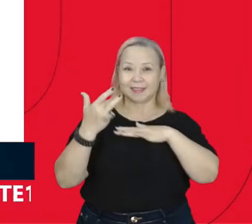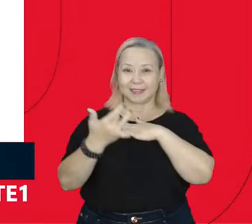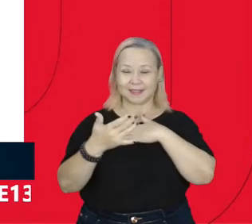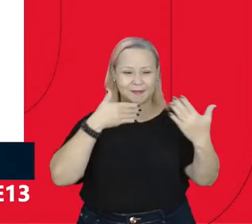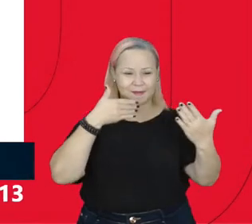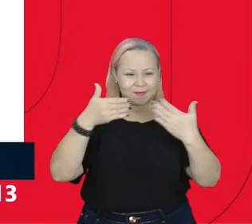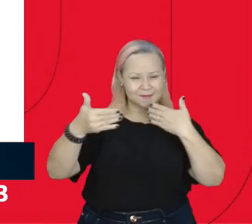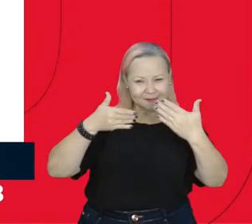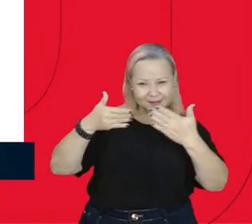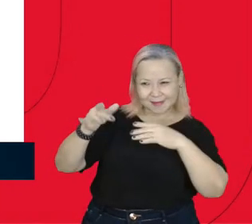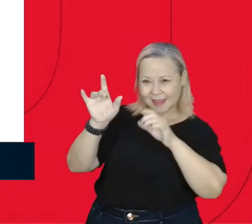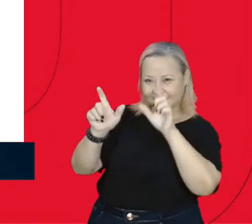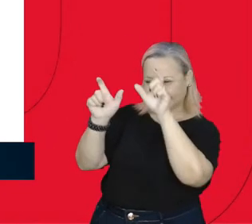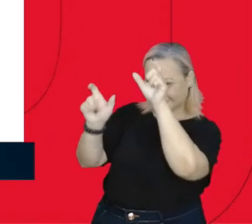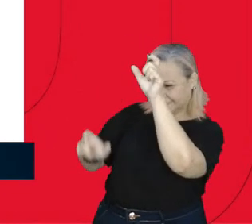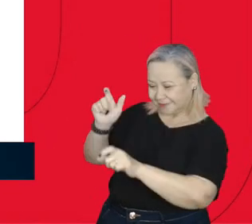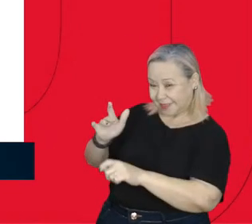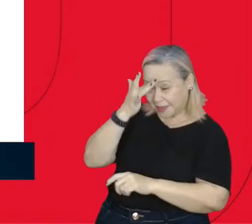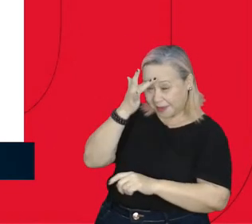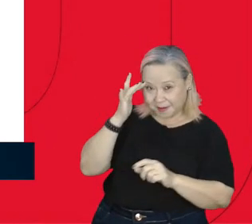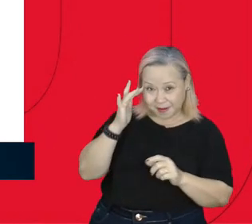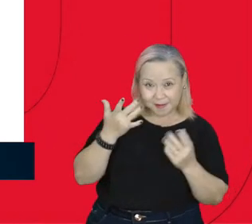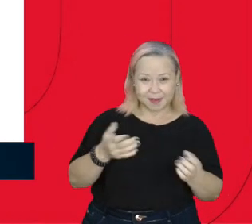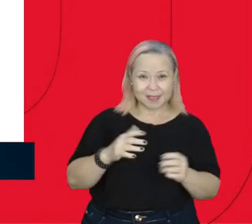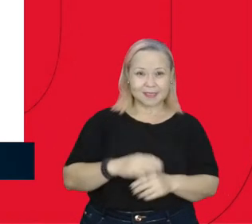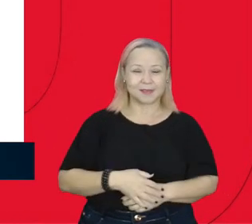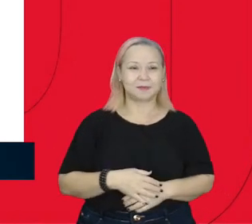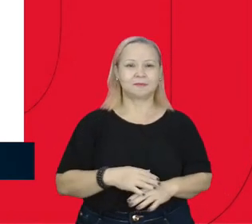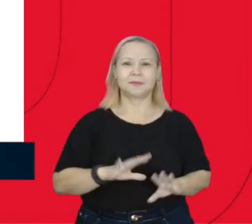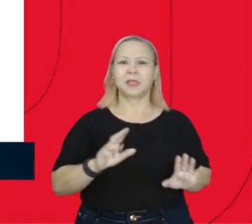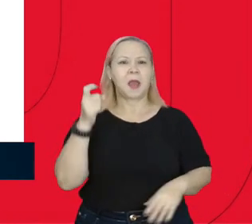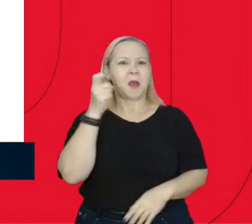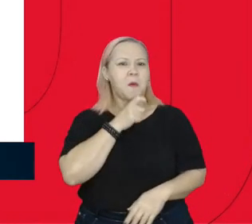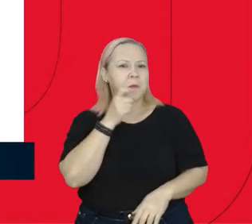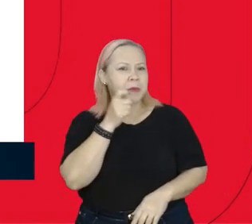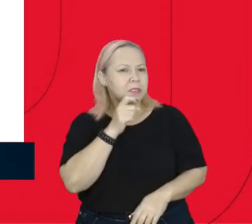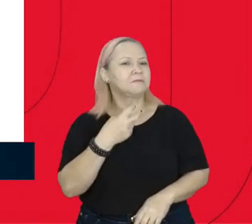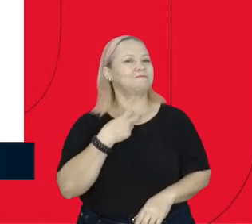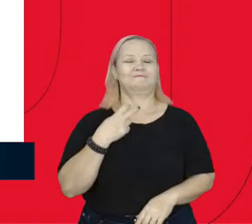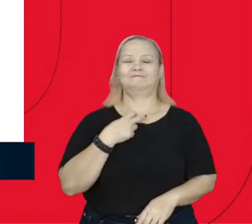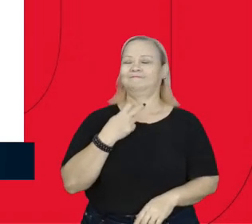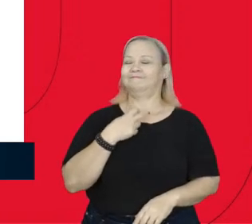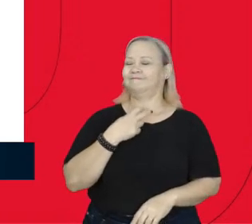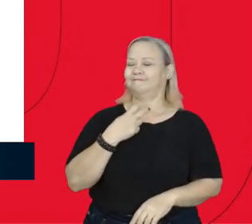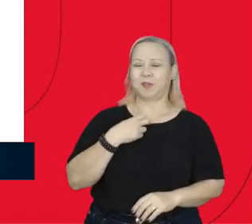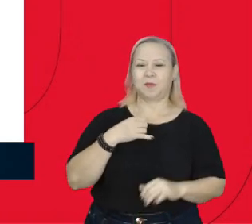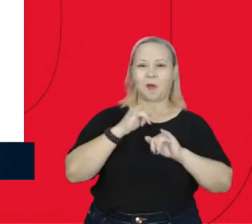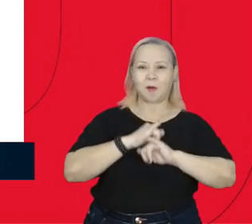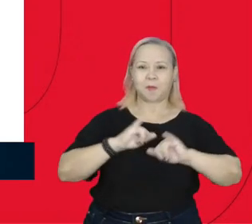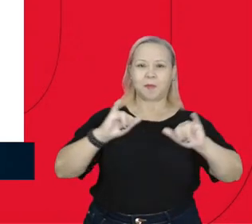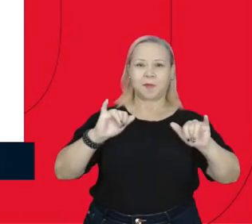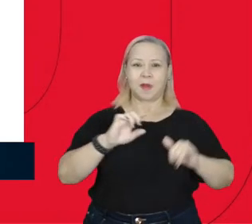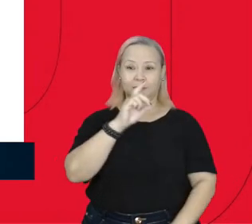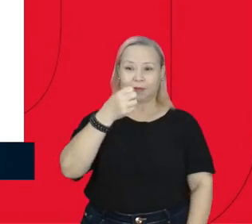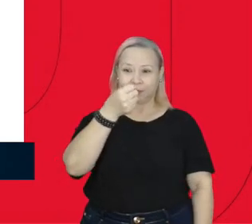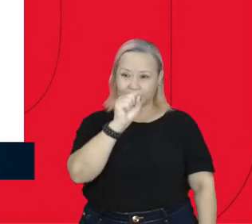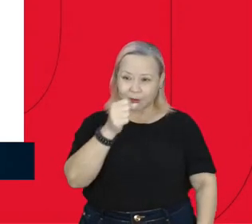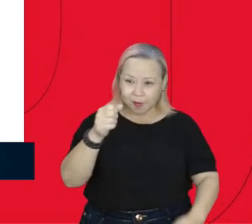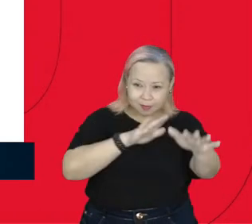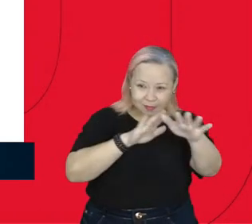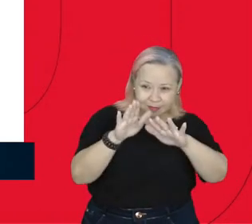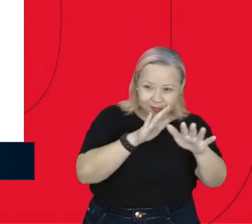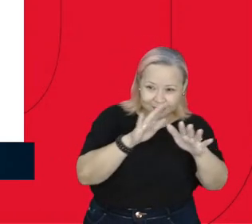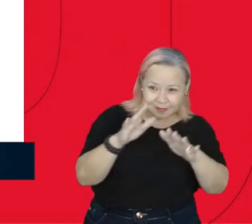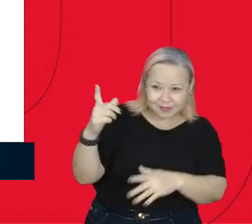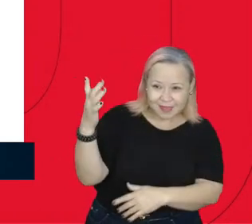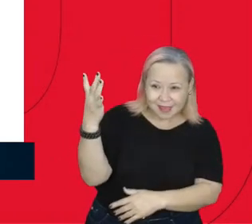cada pessoa, vizinho, e olhar nosso zap, não deixar passar mentira, pediu ele. Publicado aí no dia 8, olha o ato, que linda foto.